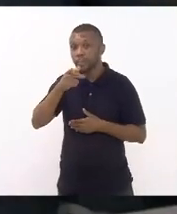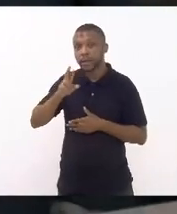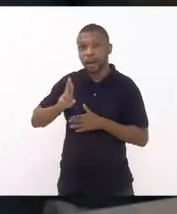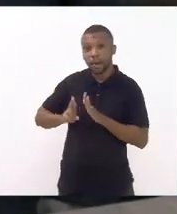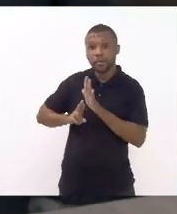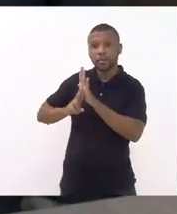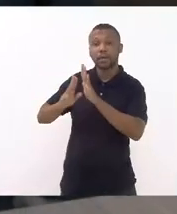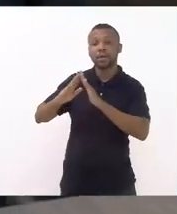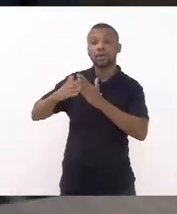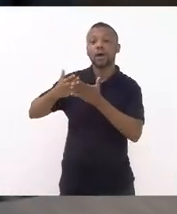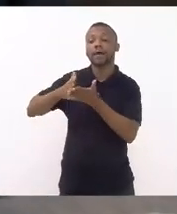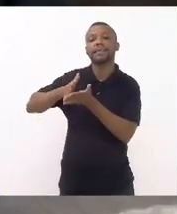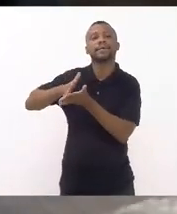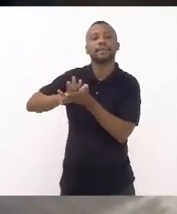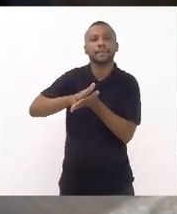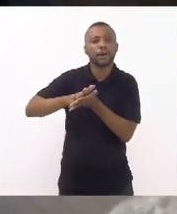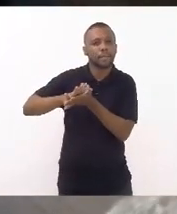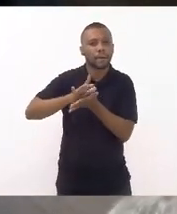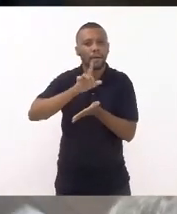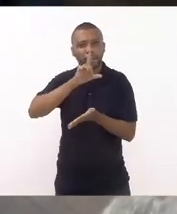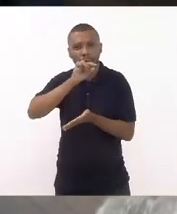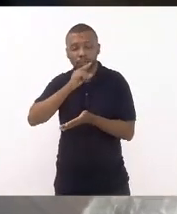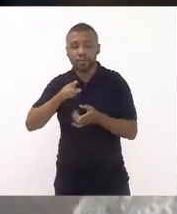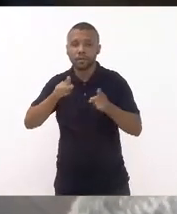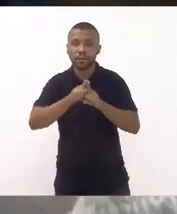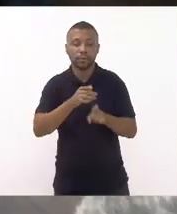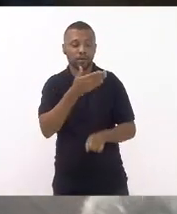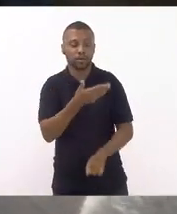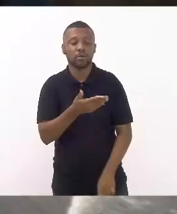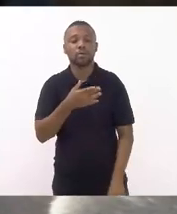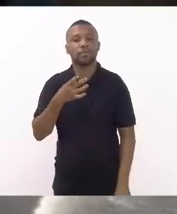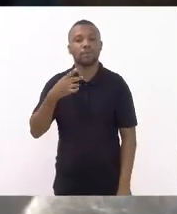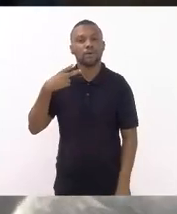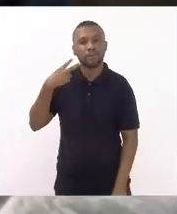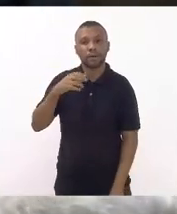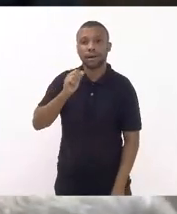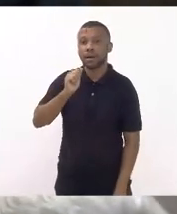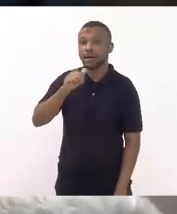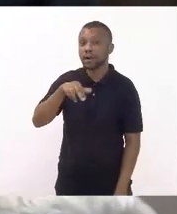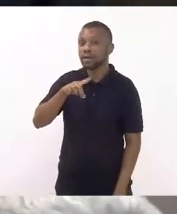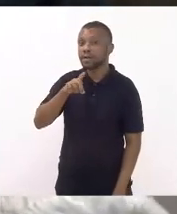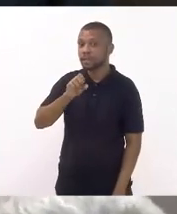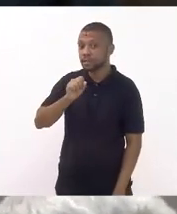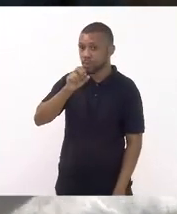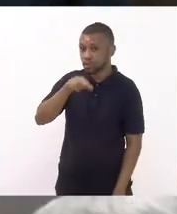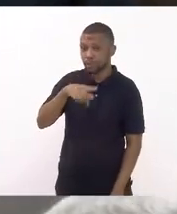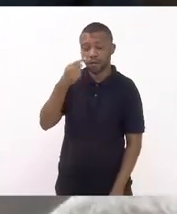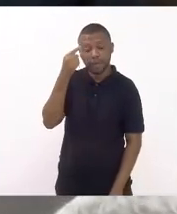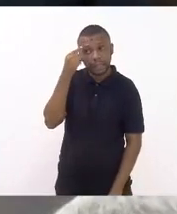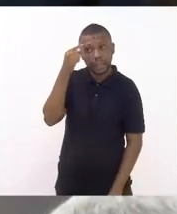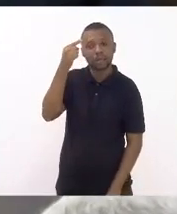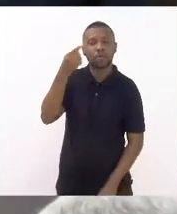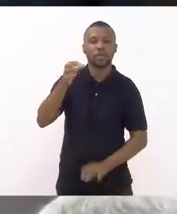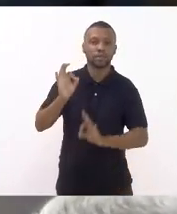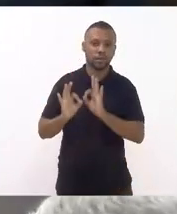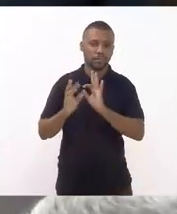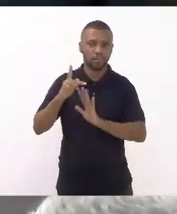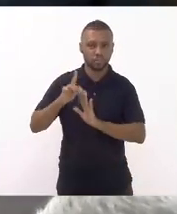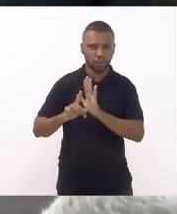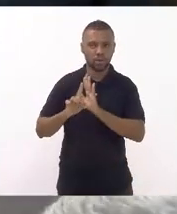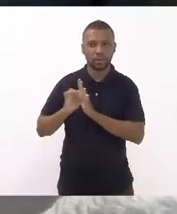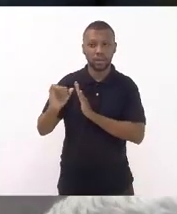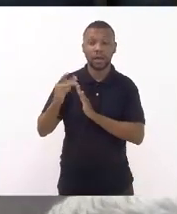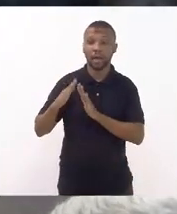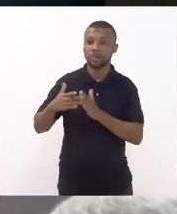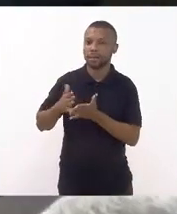de Samba Beija-Flor, também o vereador Anderson Campos, que foi o idealizador desse projeto, a